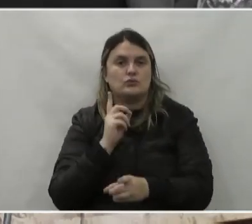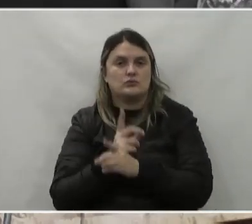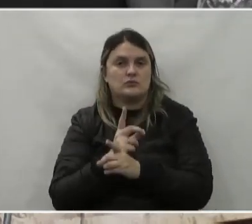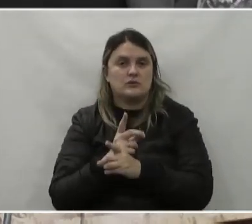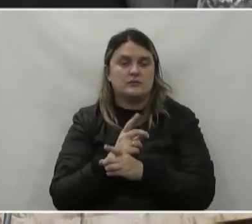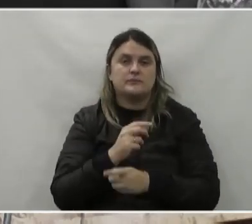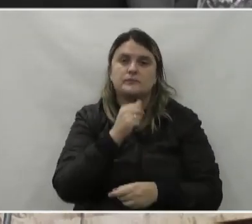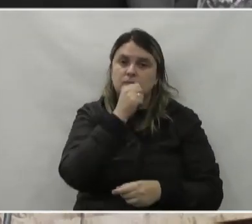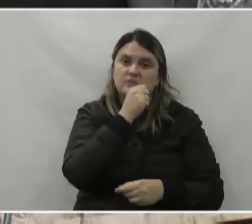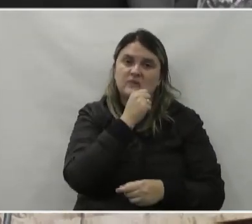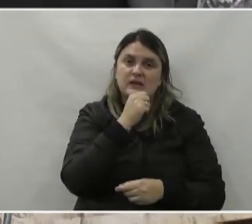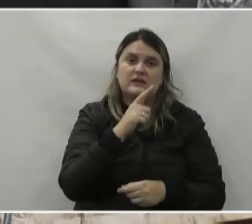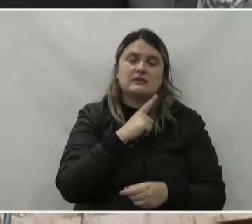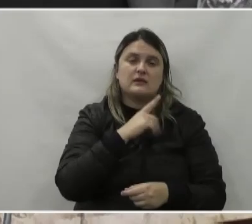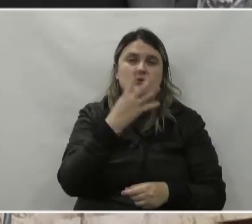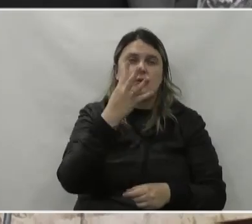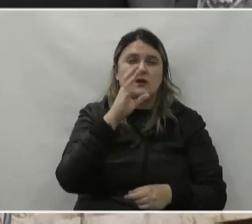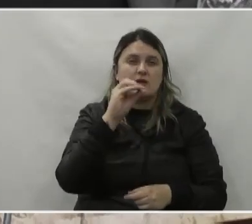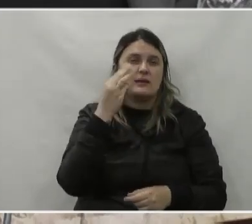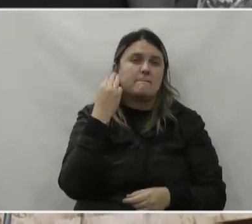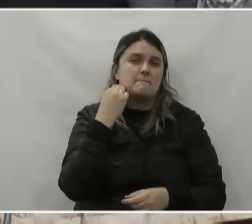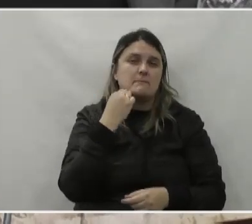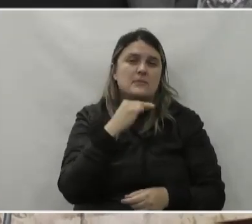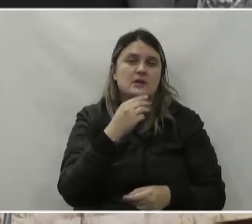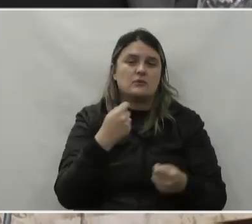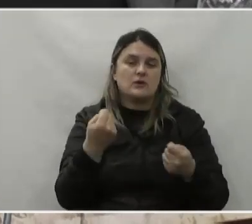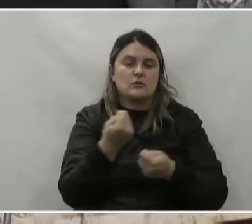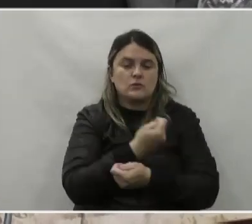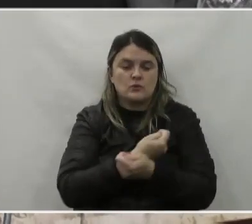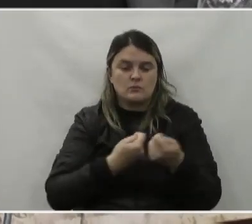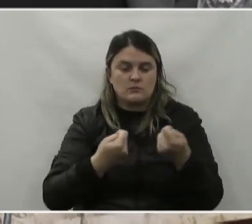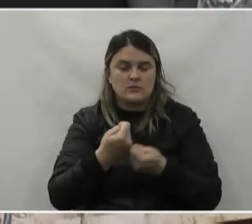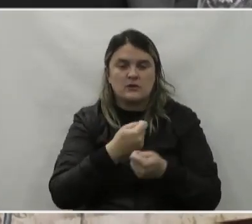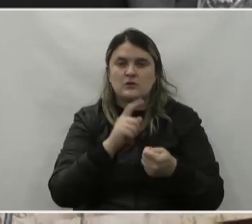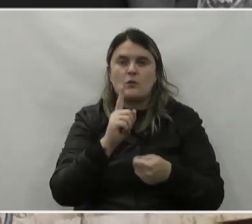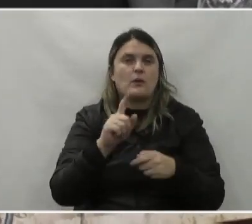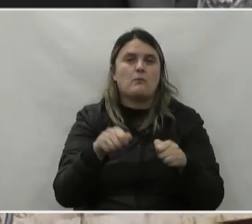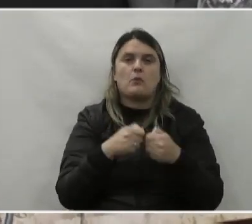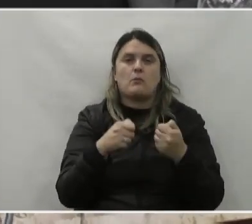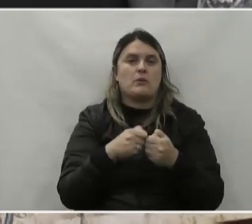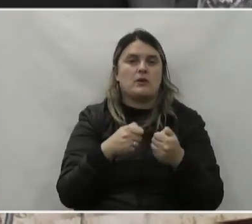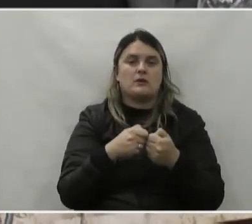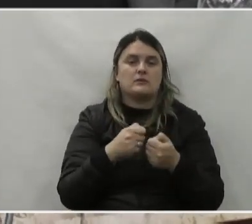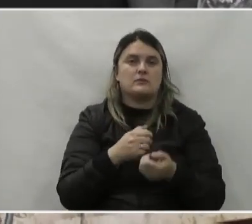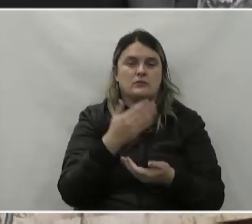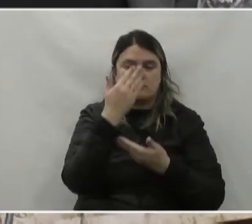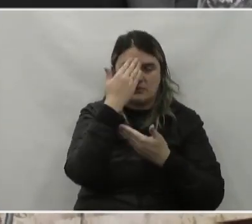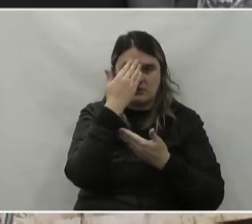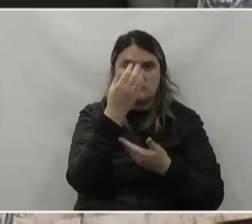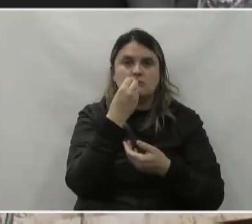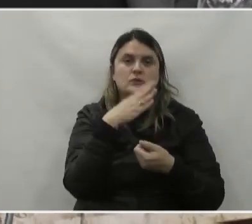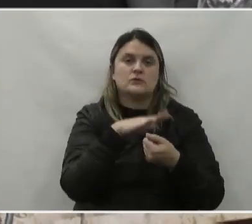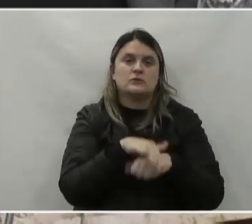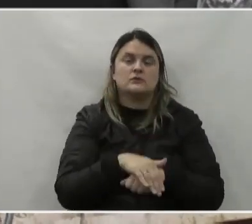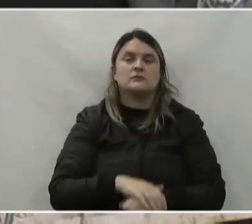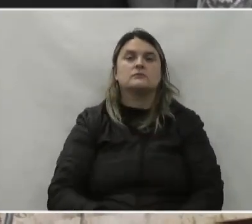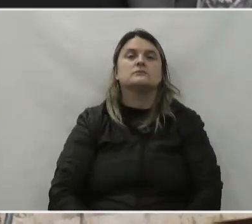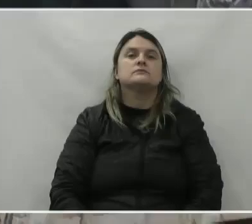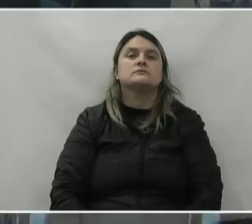porque 40 milhões de economia não é bobeira, como o ex-prefeito tentou colocar. Muito obrigada e boa noite.